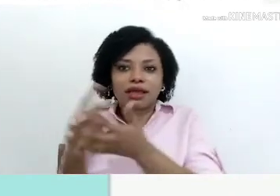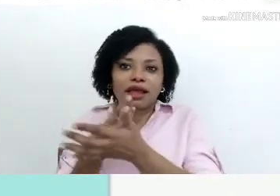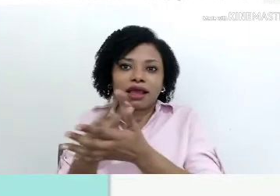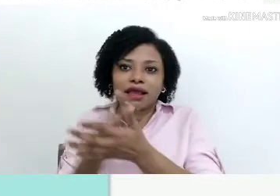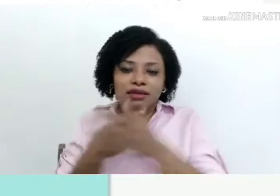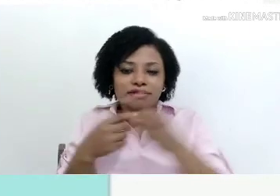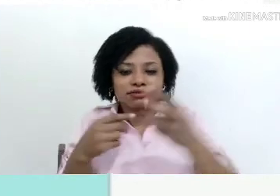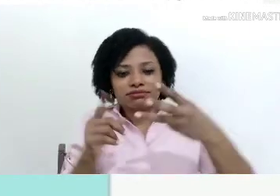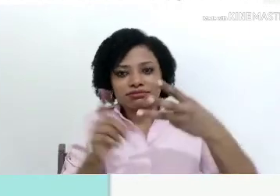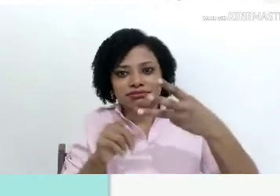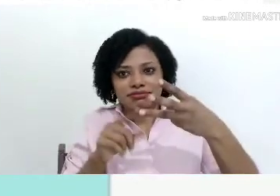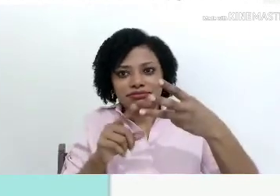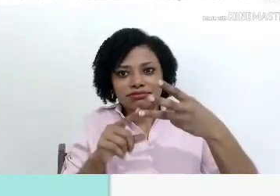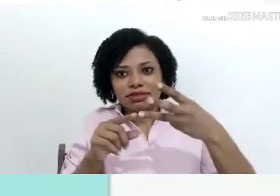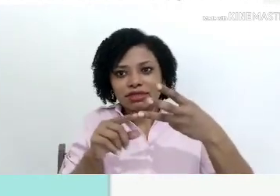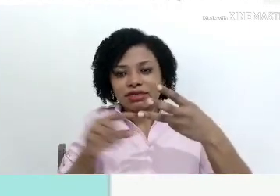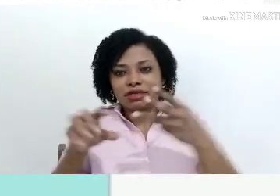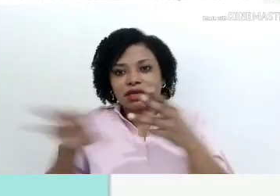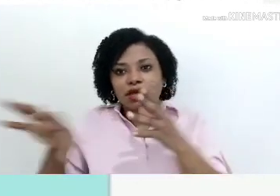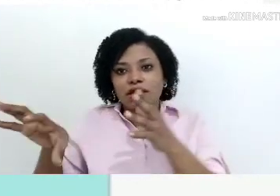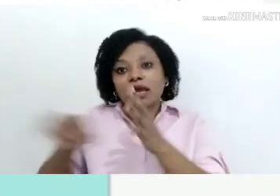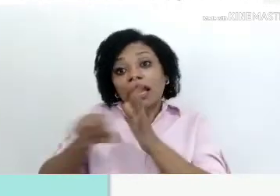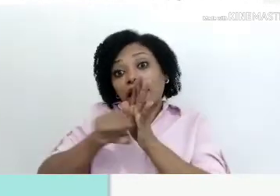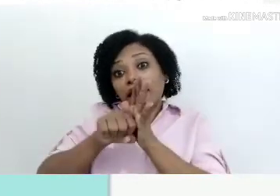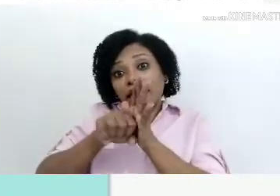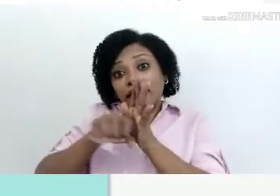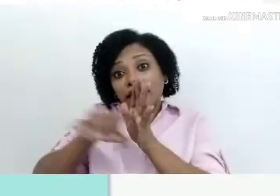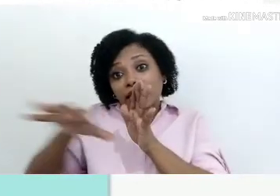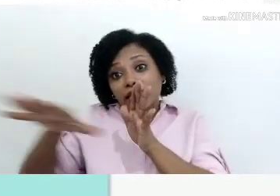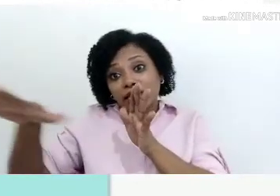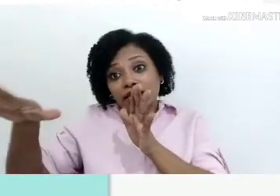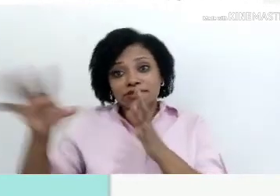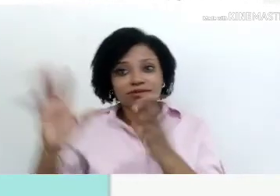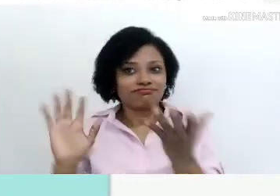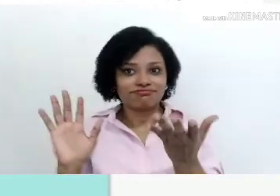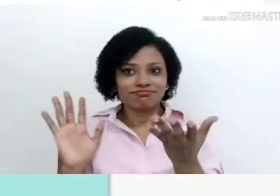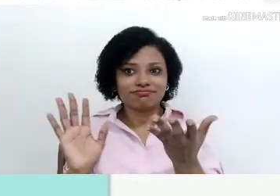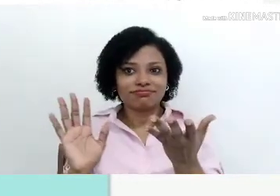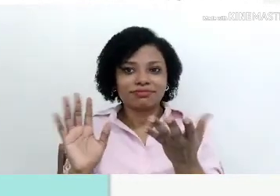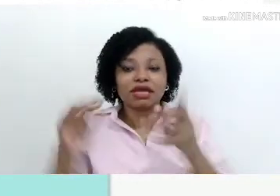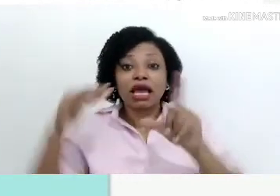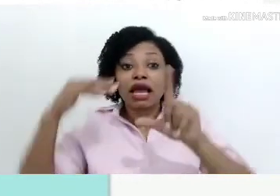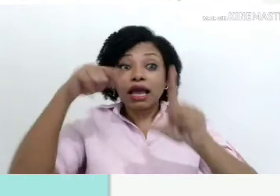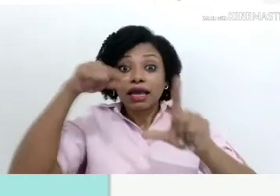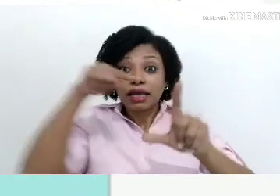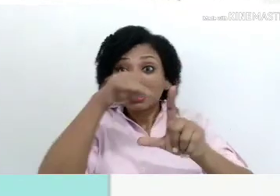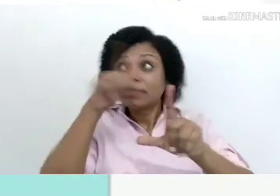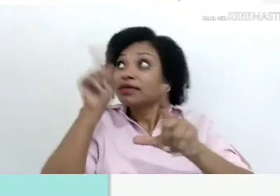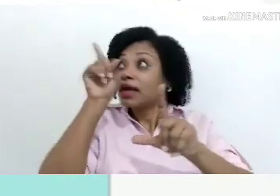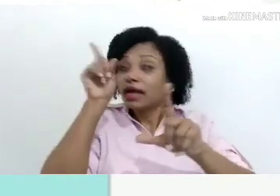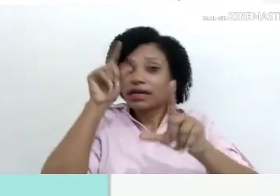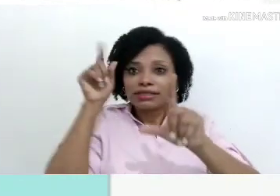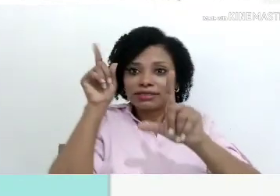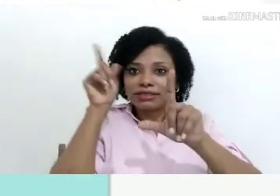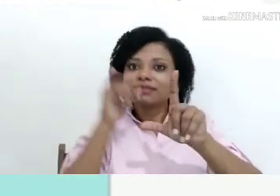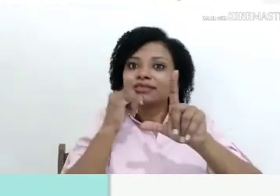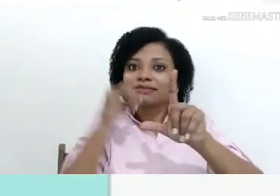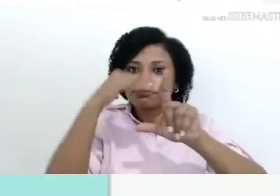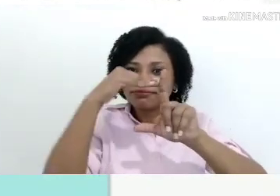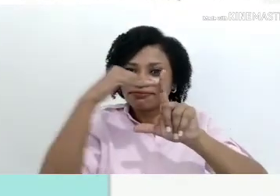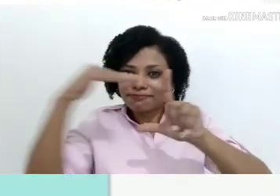exotérmica? Pessoal, exotérmica, o ΔH é negativo. Aqui o ΔH é negativo ou positivo? A gente viu que deu 15,